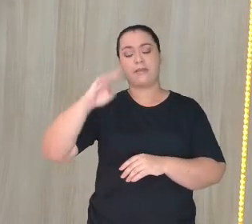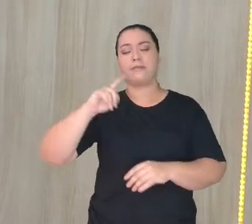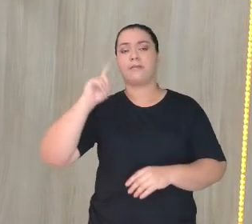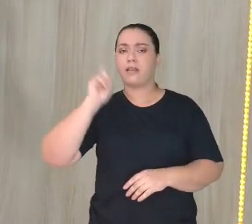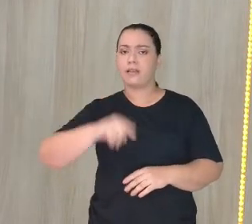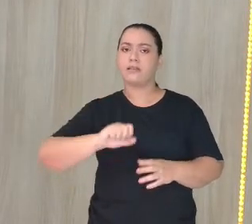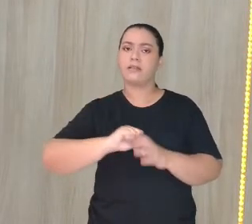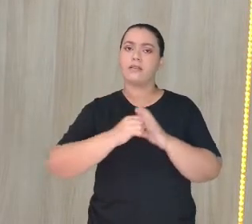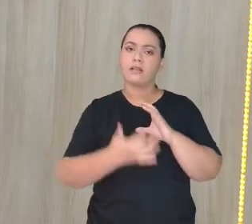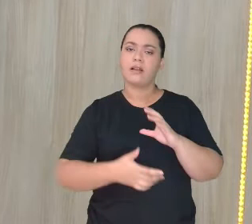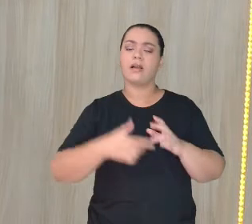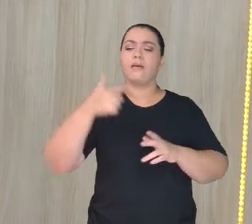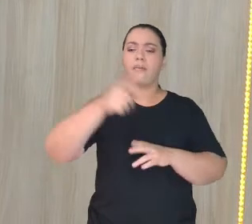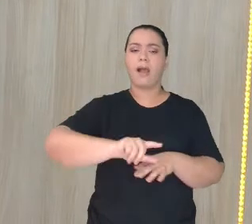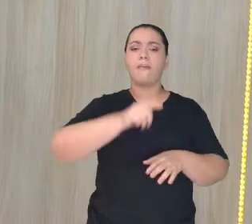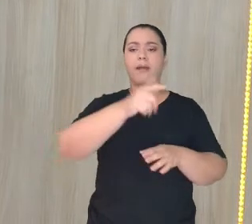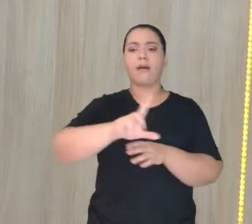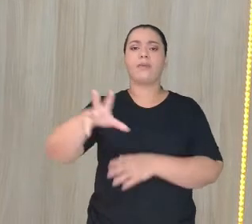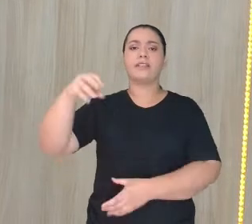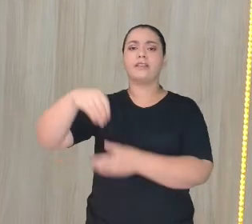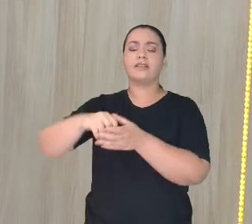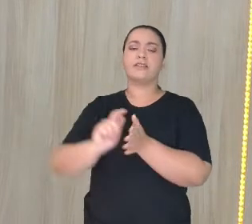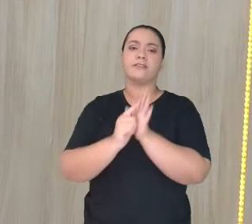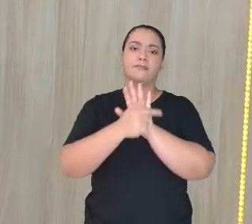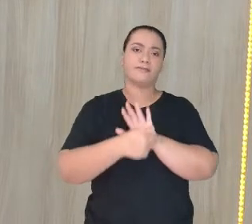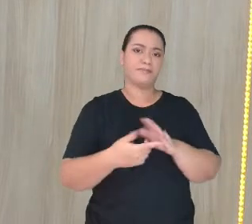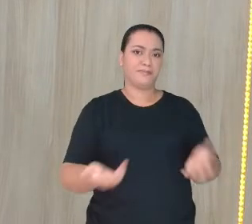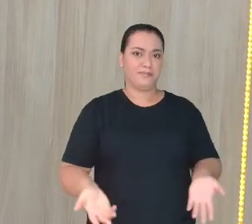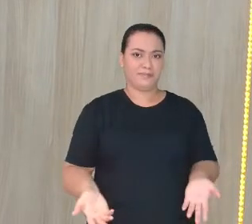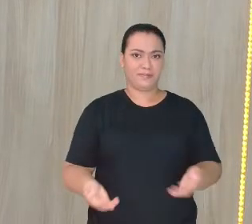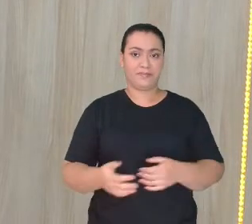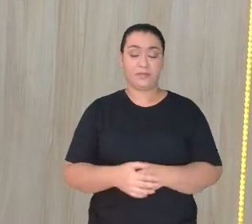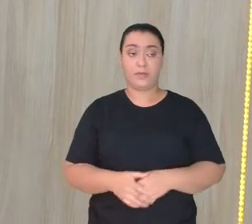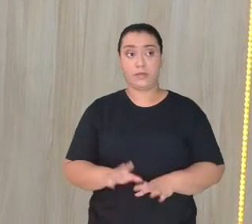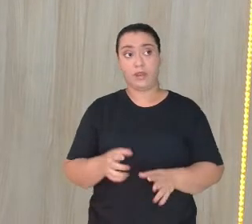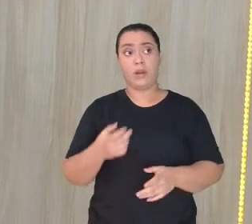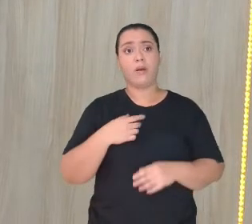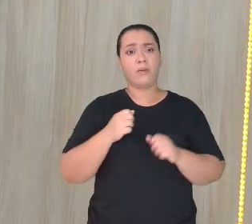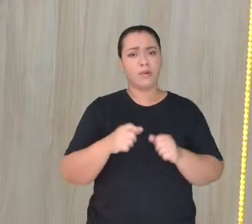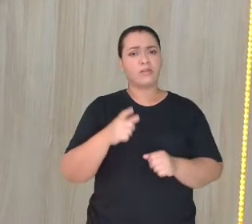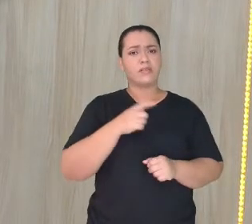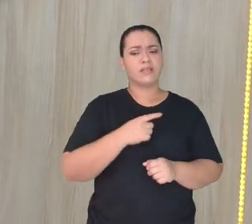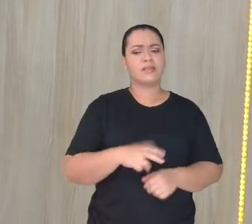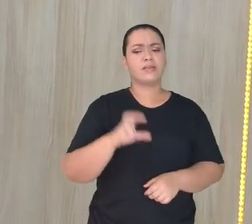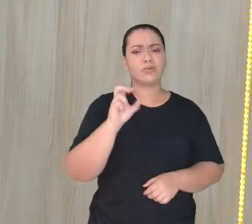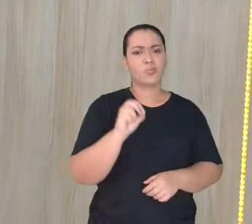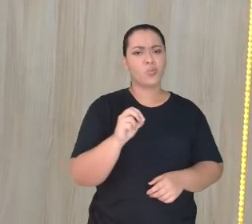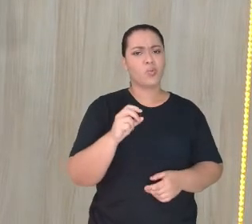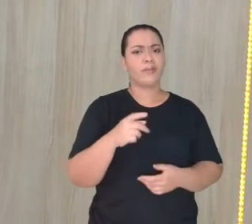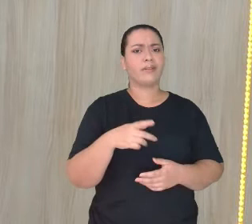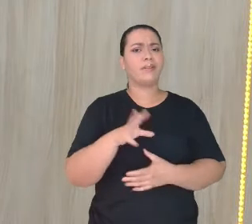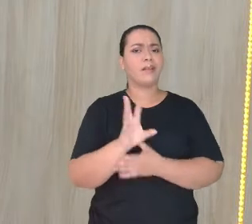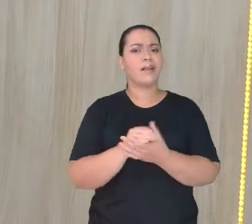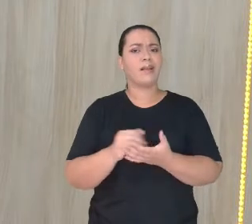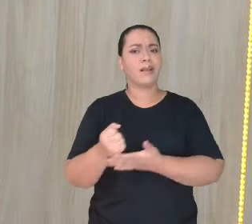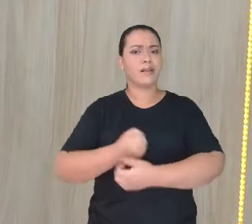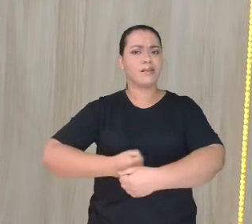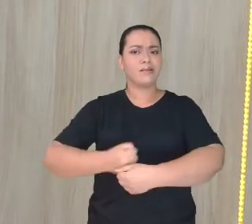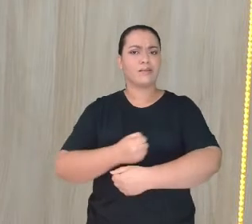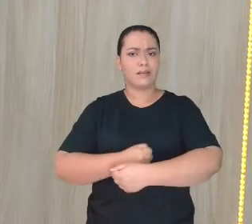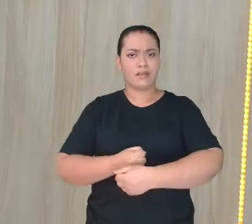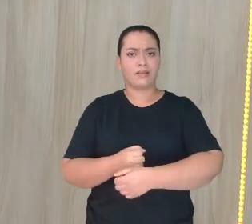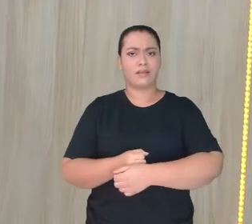características que se repetem no gênero textual. Tá? Eu posso ter 50 receitas diferentes, mas elas vão ter semelhanças em